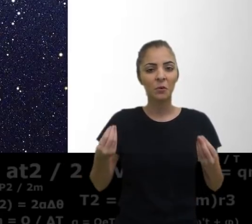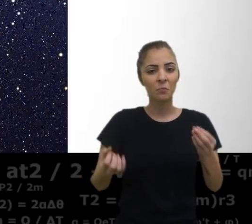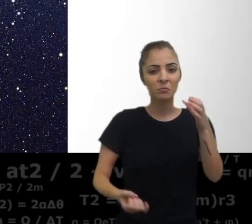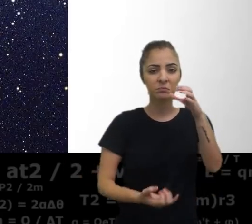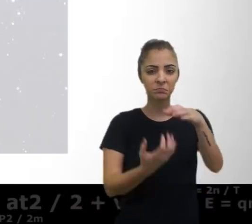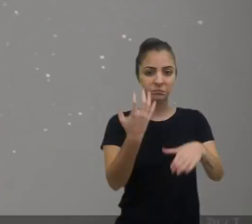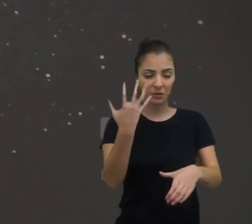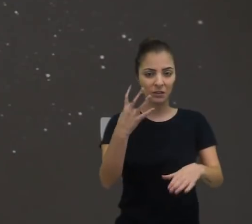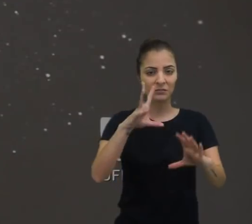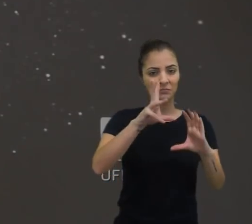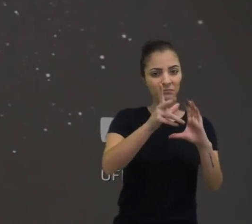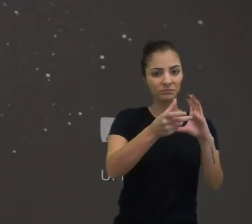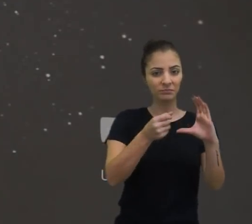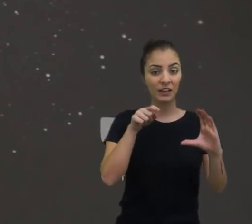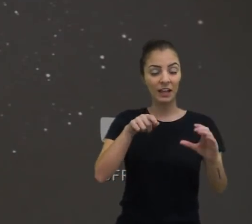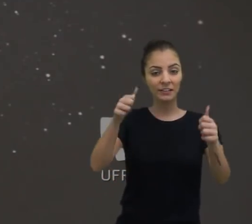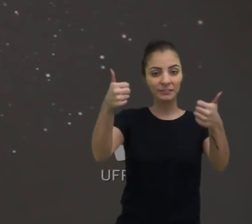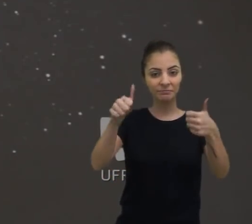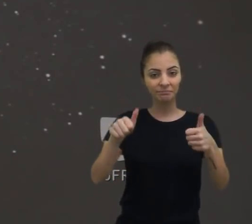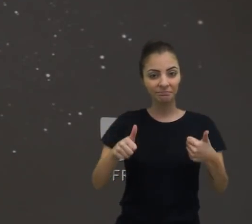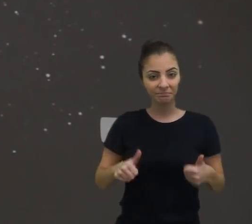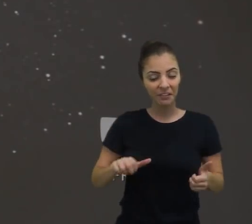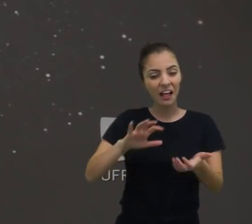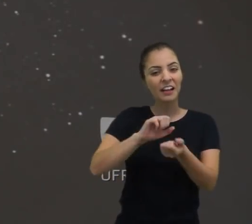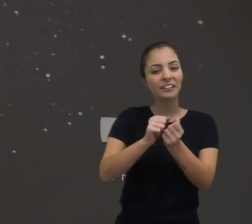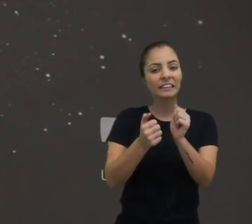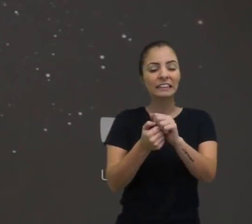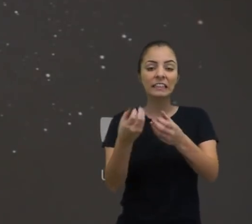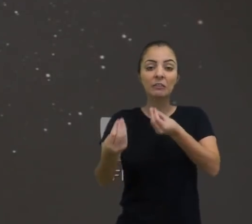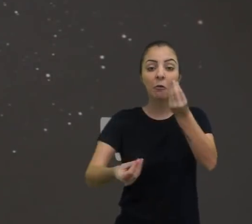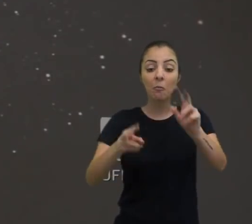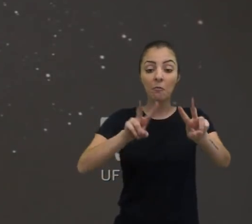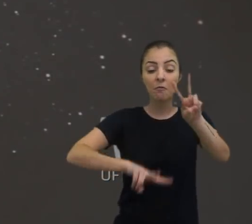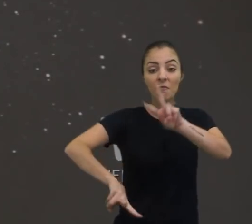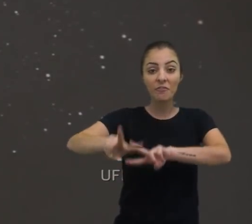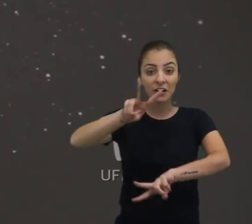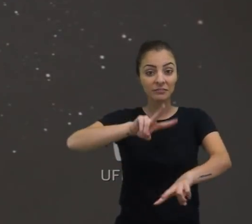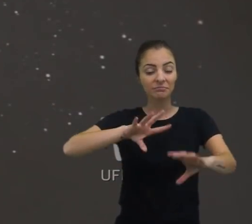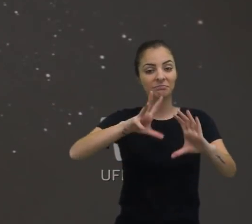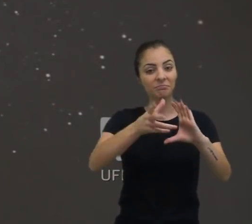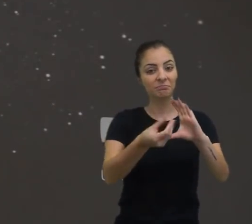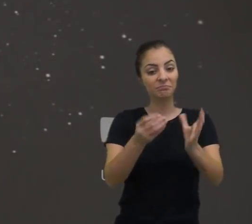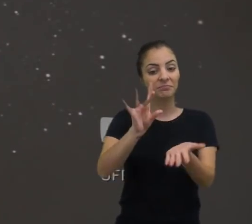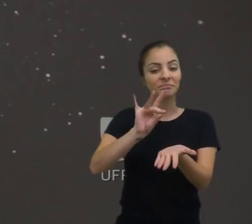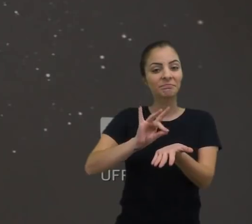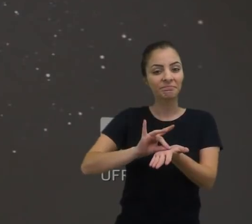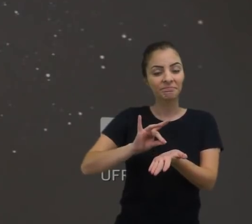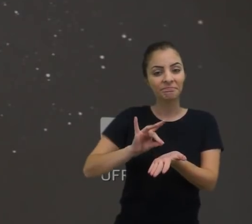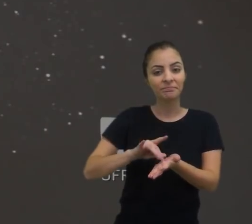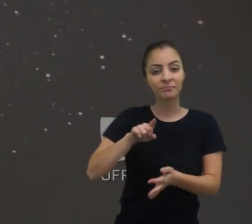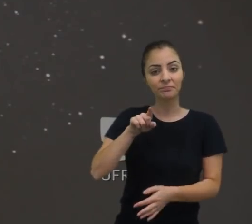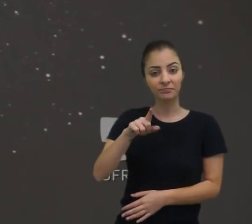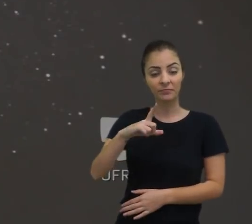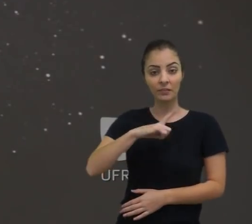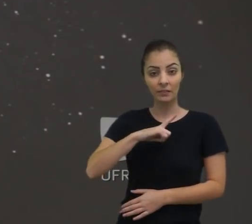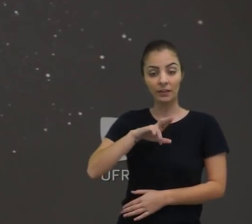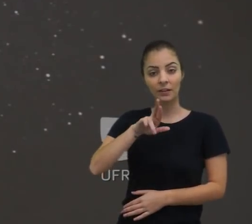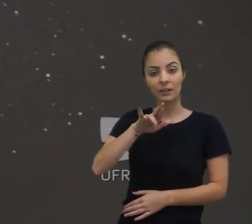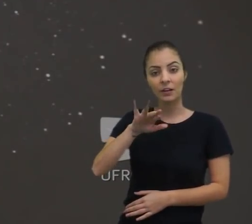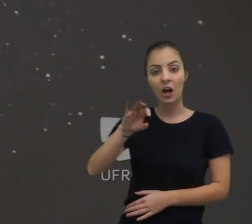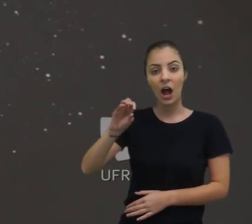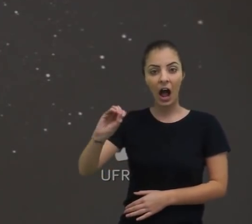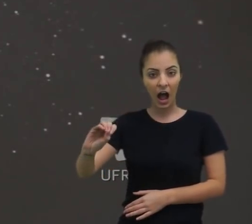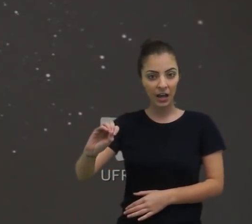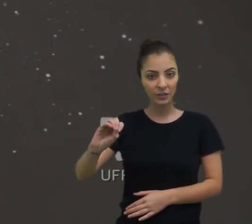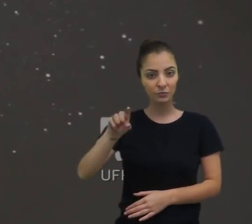gente veria um buraco negro. Tá? Então, aqui tem o raio do horizonte de eventos, nada